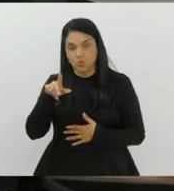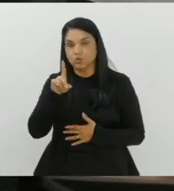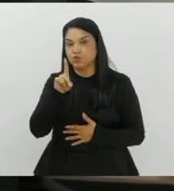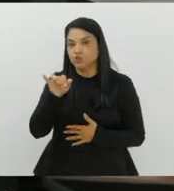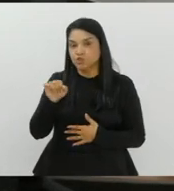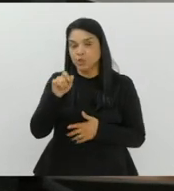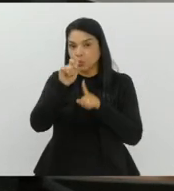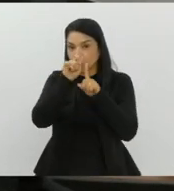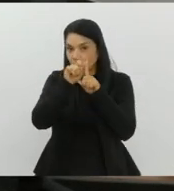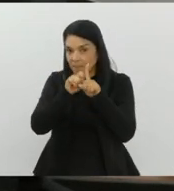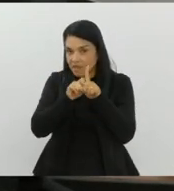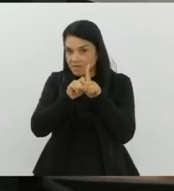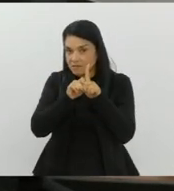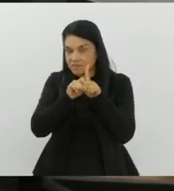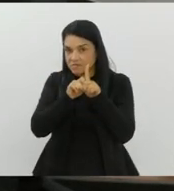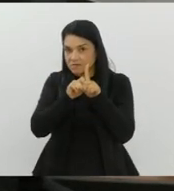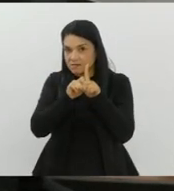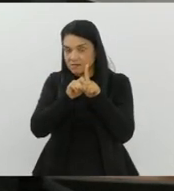dia do mês,